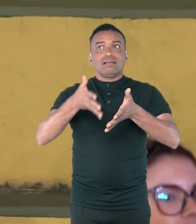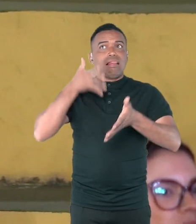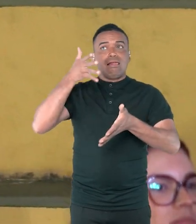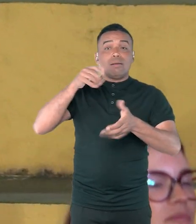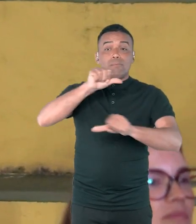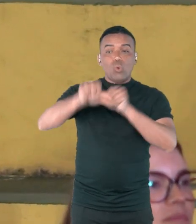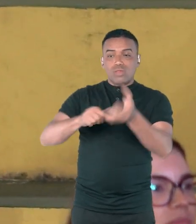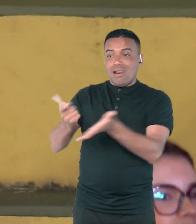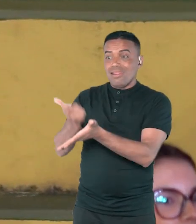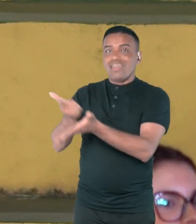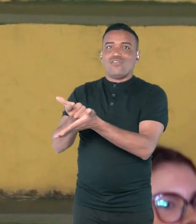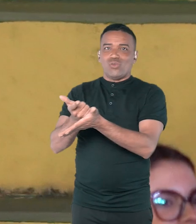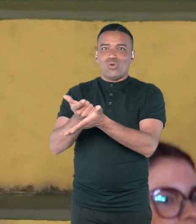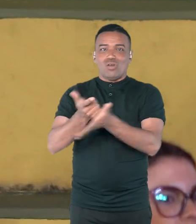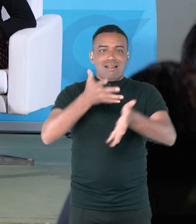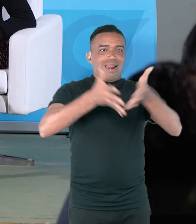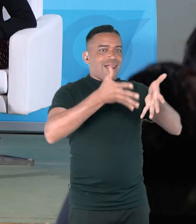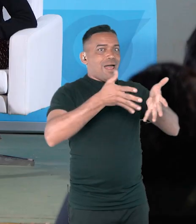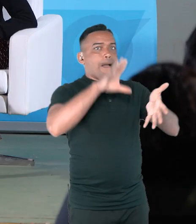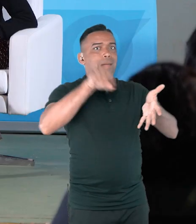de ser falas e virarão livro de verdade.